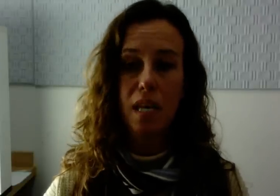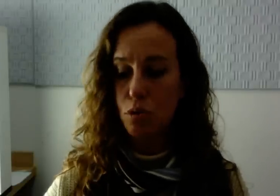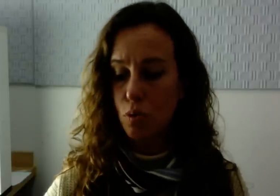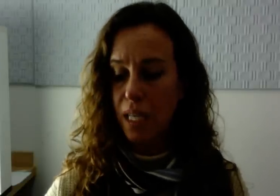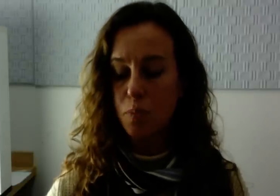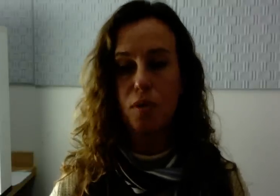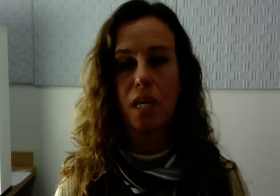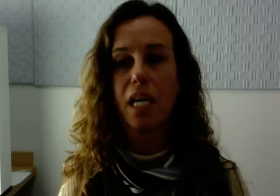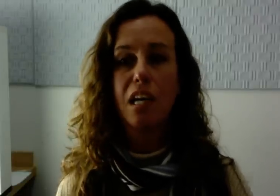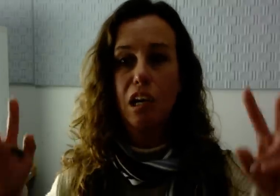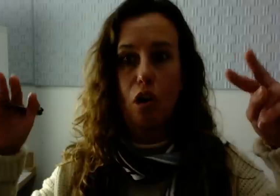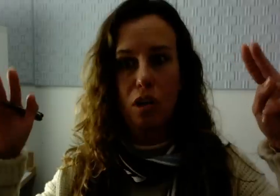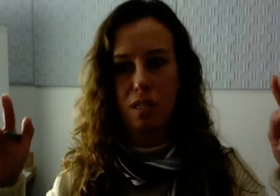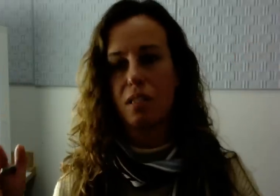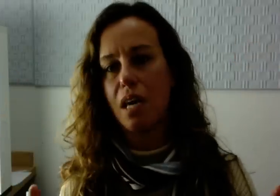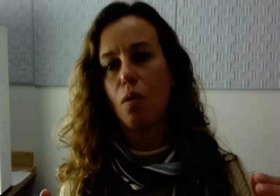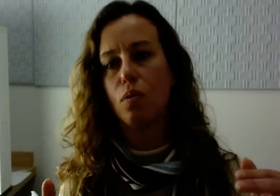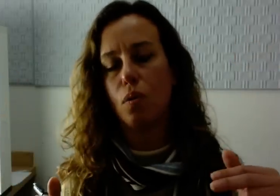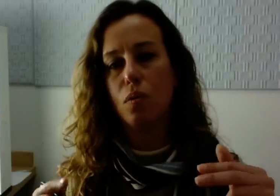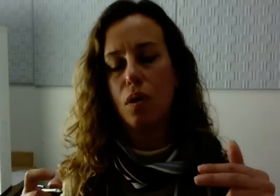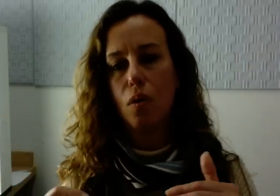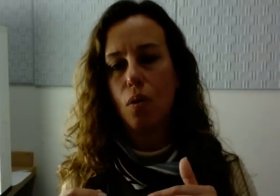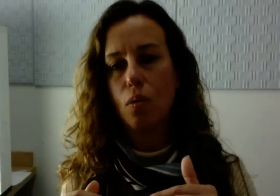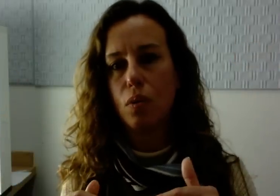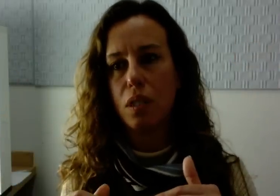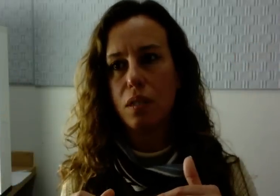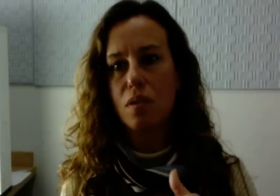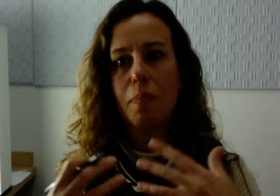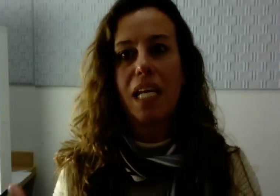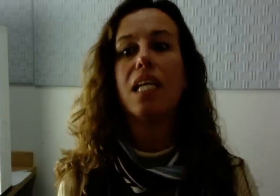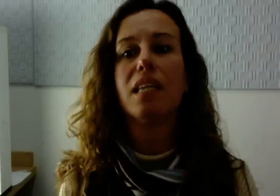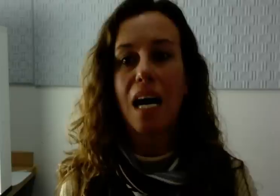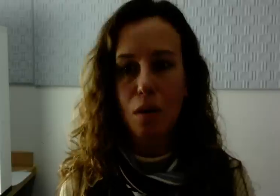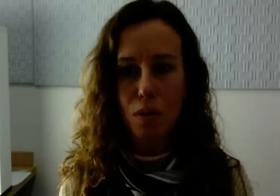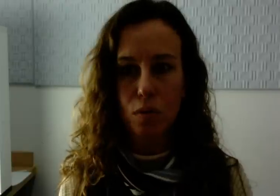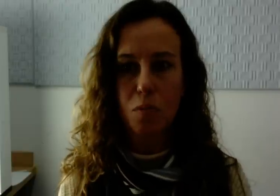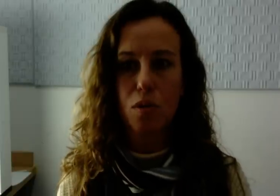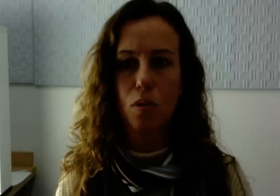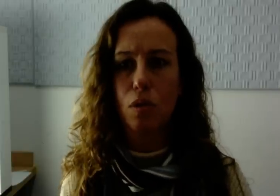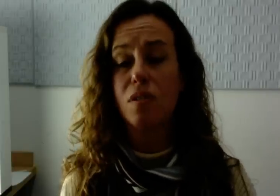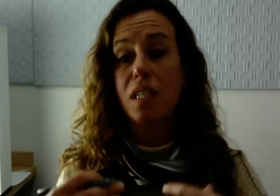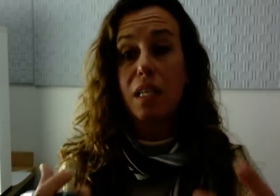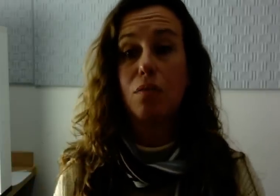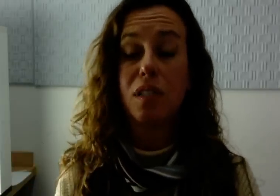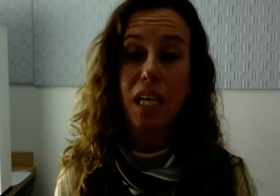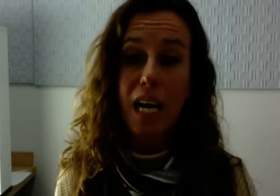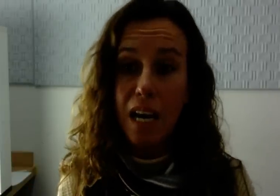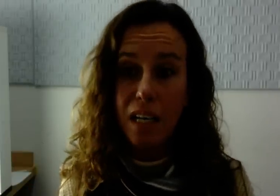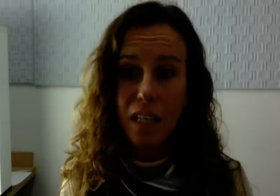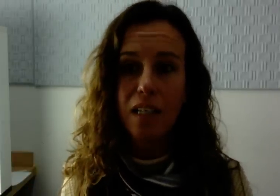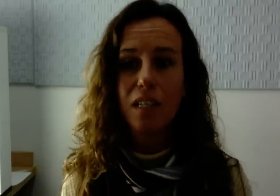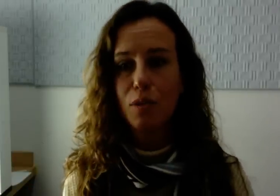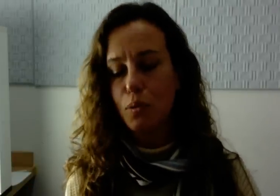vezes eram julgadas por serem grossas né ou ou ou eh não saberem lidar com as outras pessoas ou não se não se